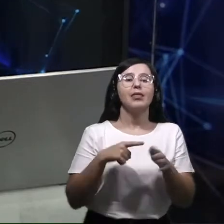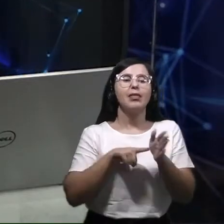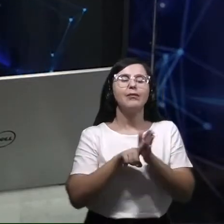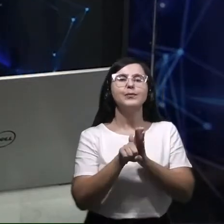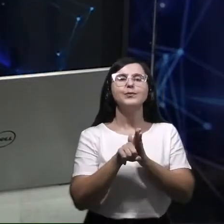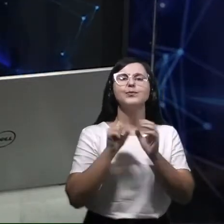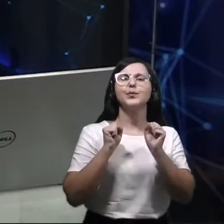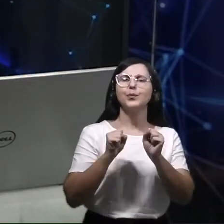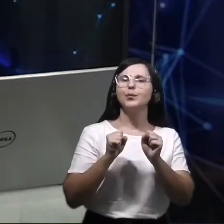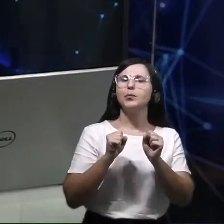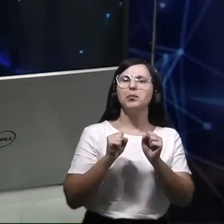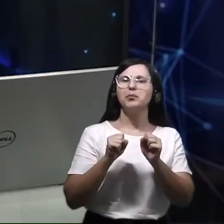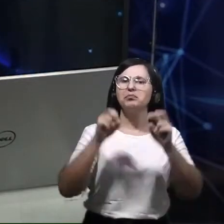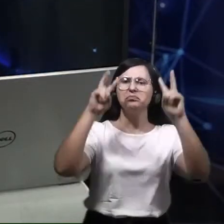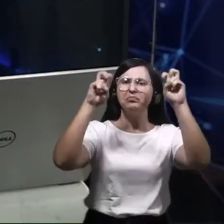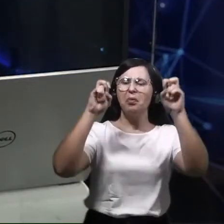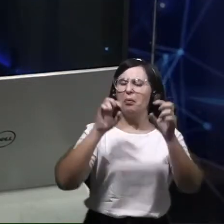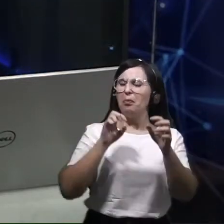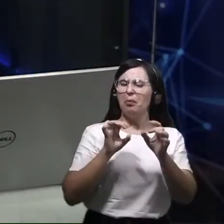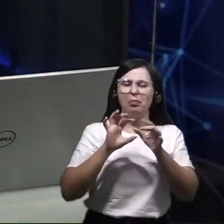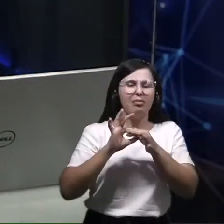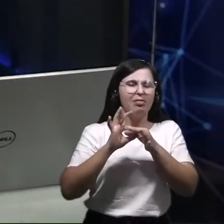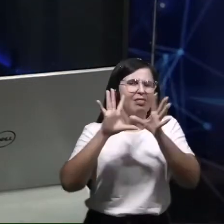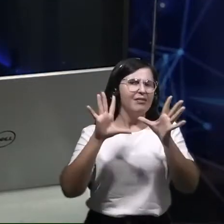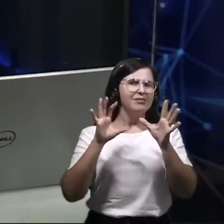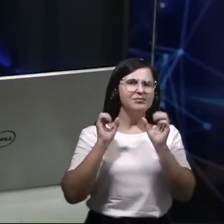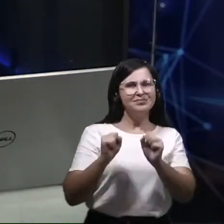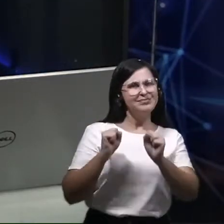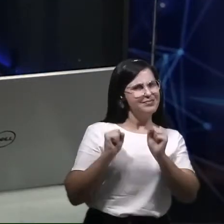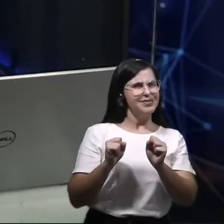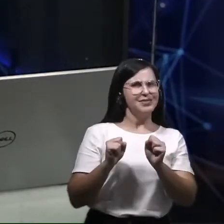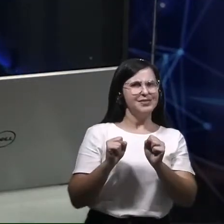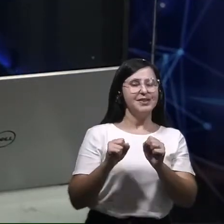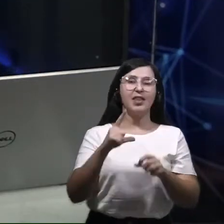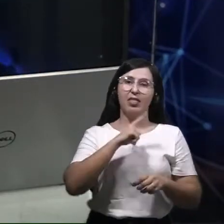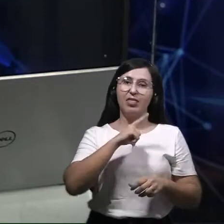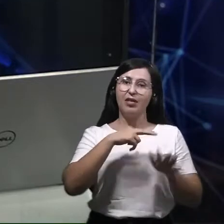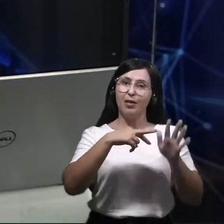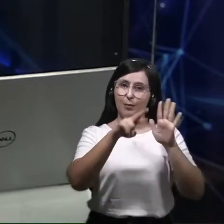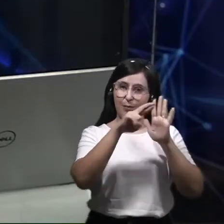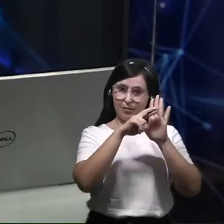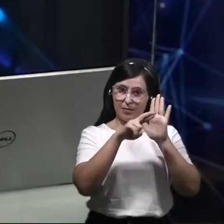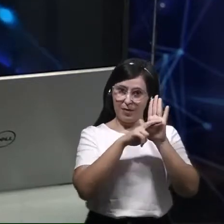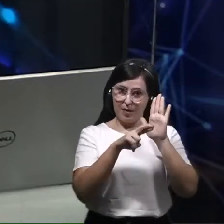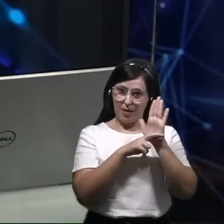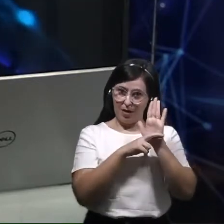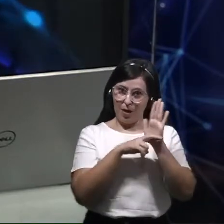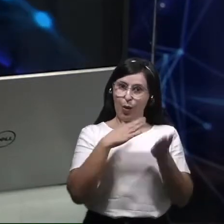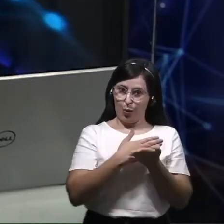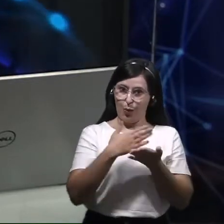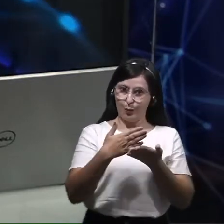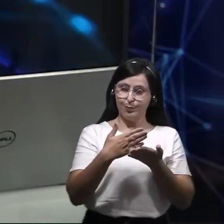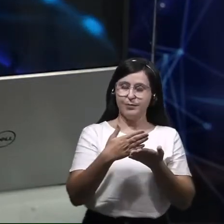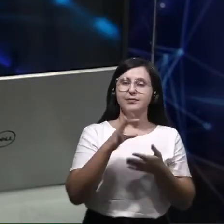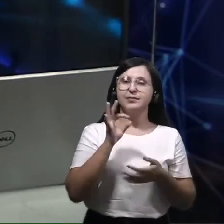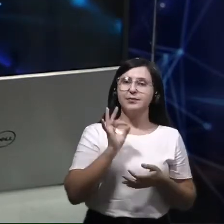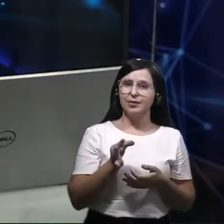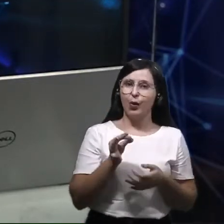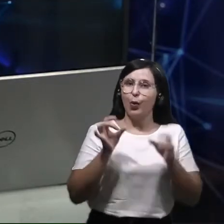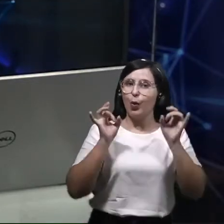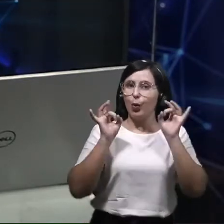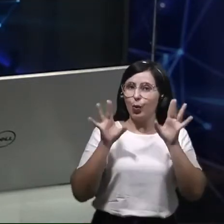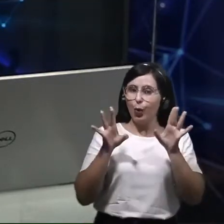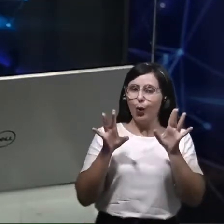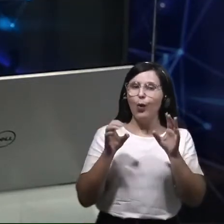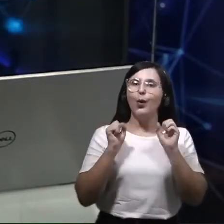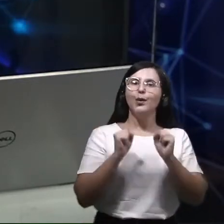feitas com temas livres, de candidato para candidato, seguindo a mesma regra que nós tivemos na sequência anterior, à exceção que